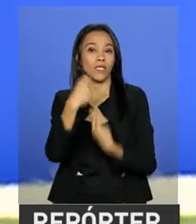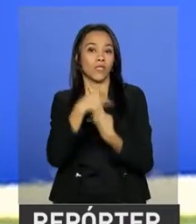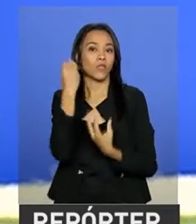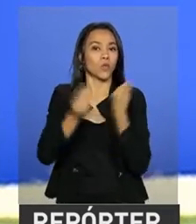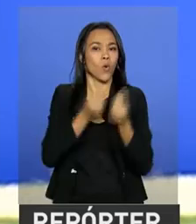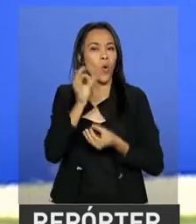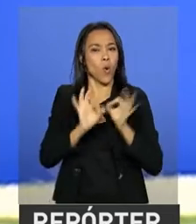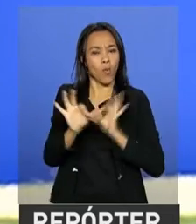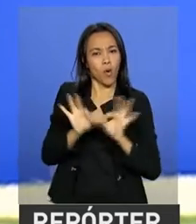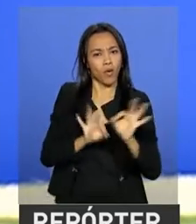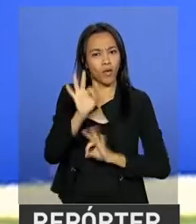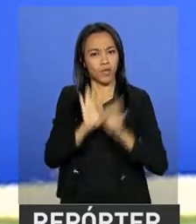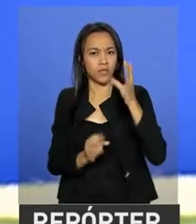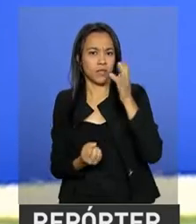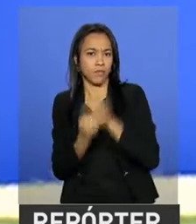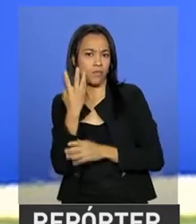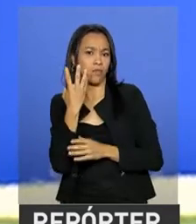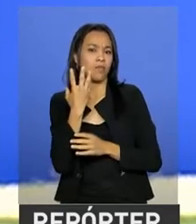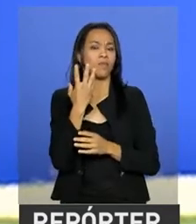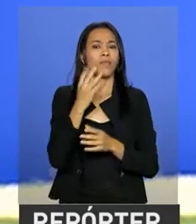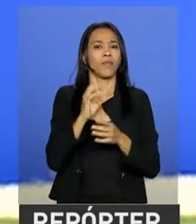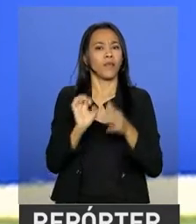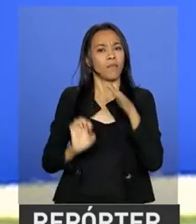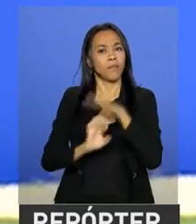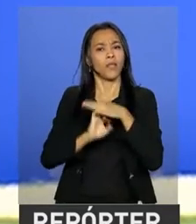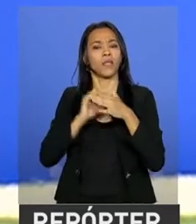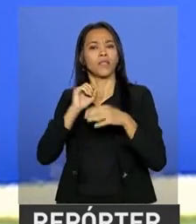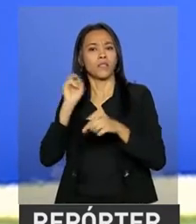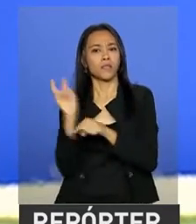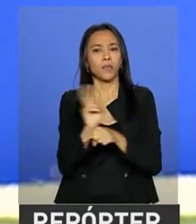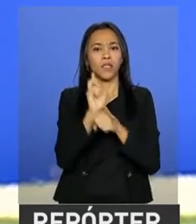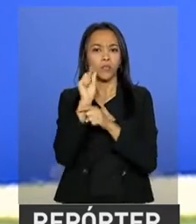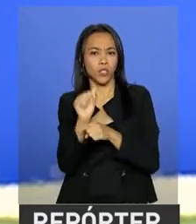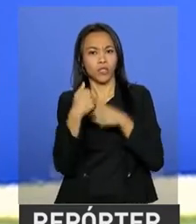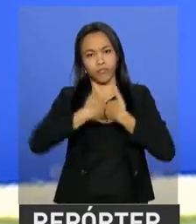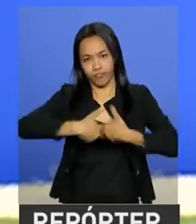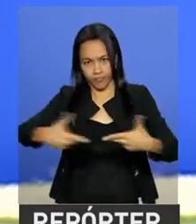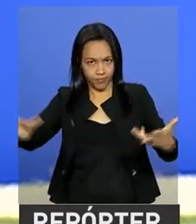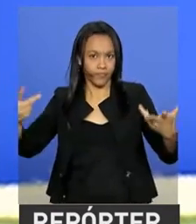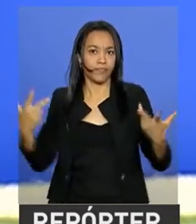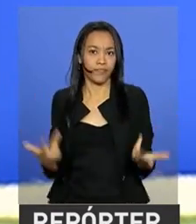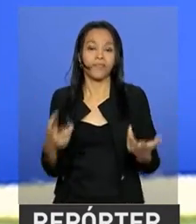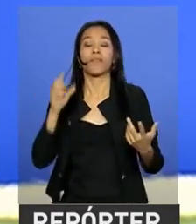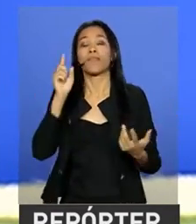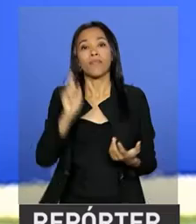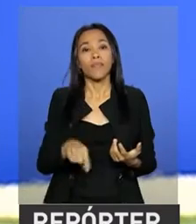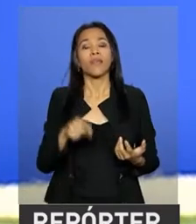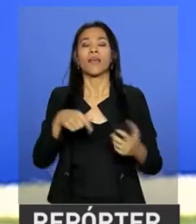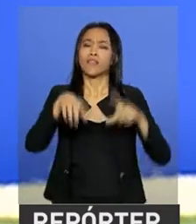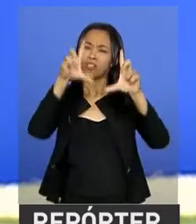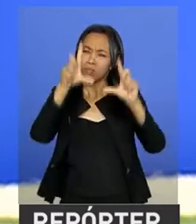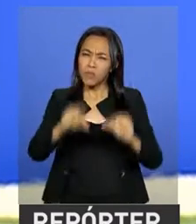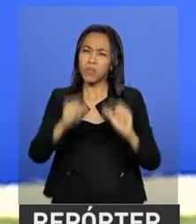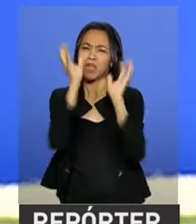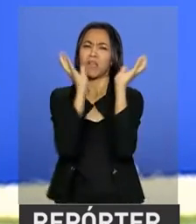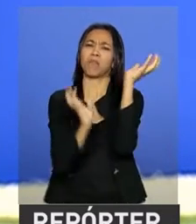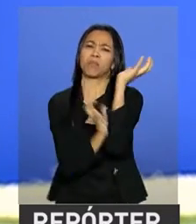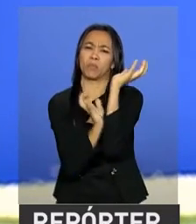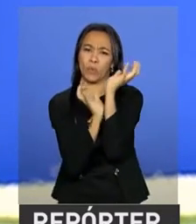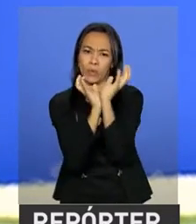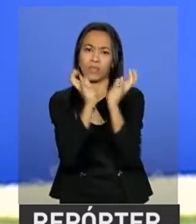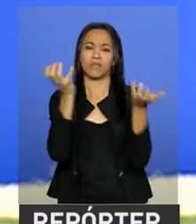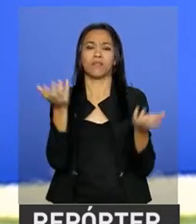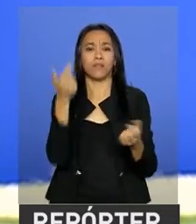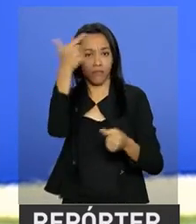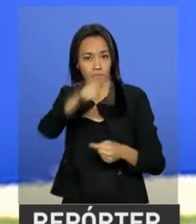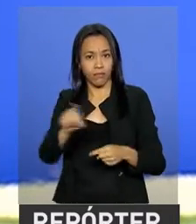programa Senhor Orientador é a etapa operacional do programa Empreender Mais Simples, Menos Burocracia, Mais Crédito. Um